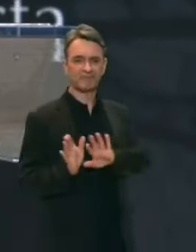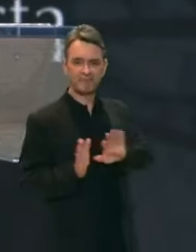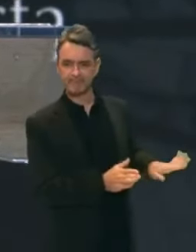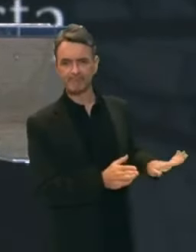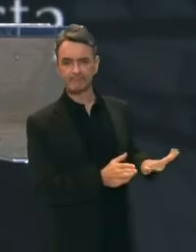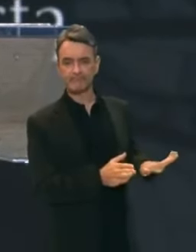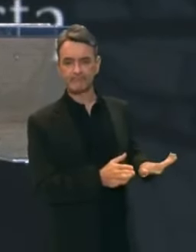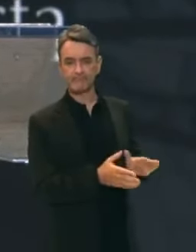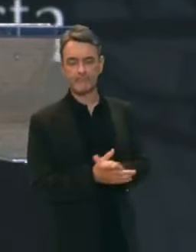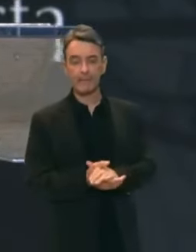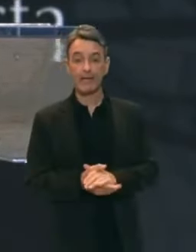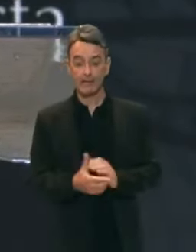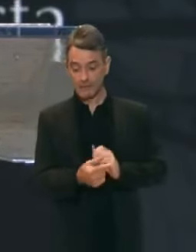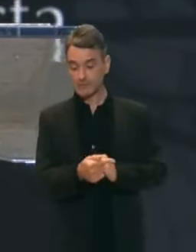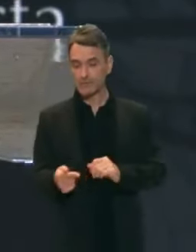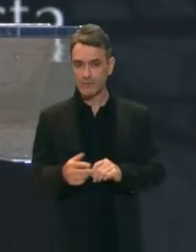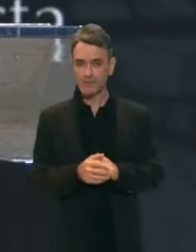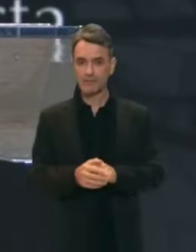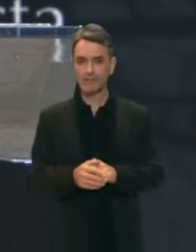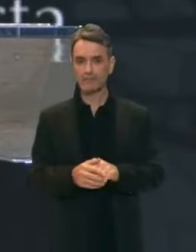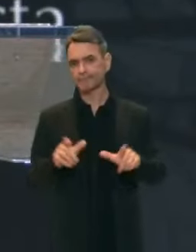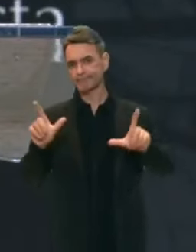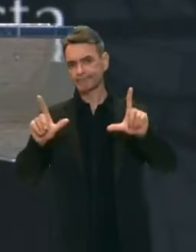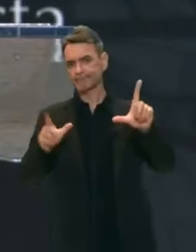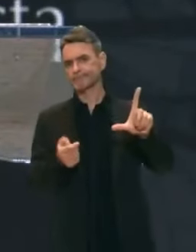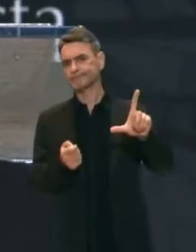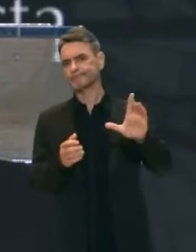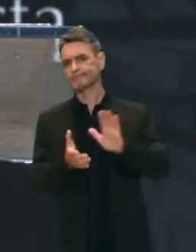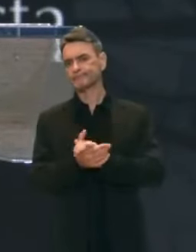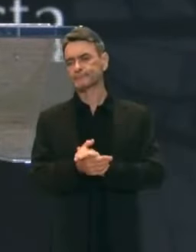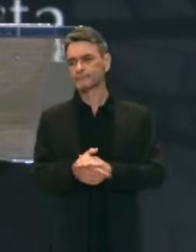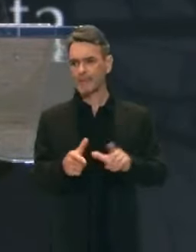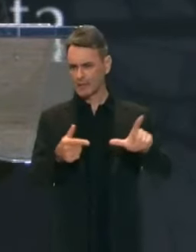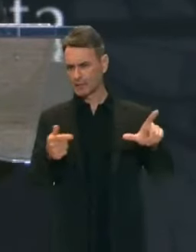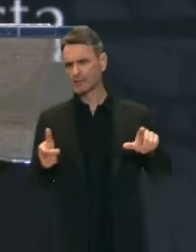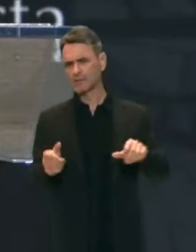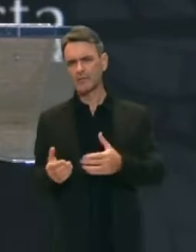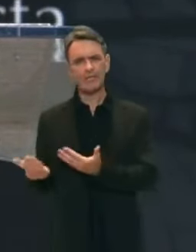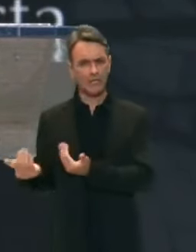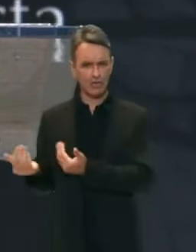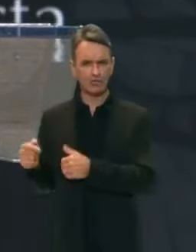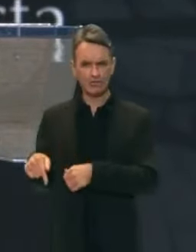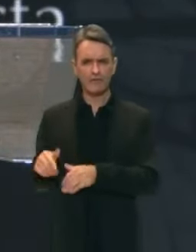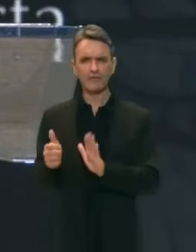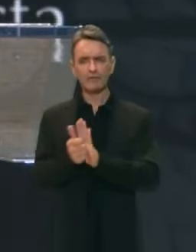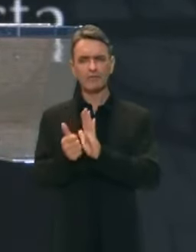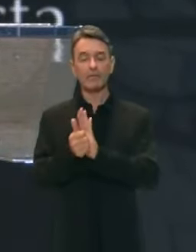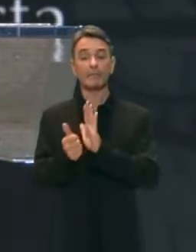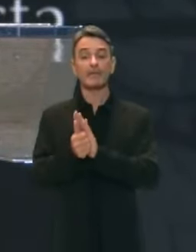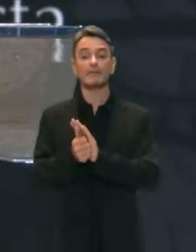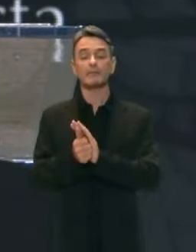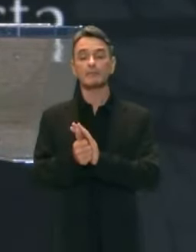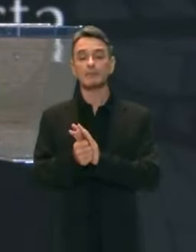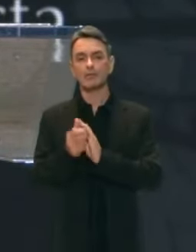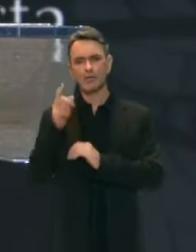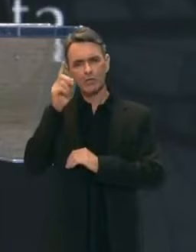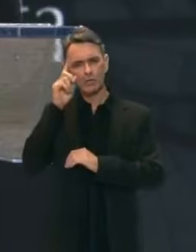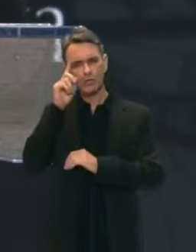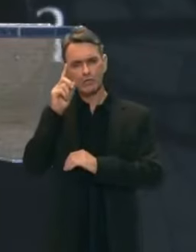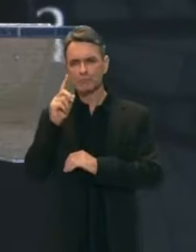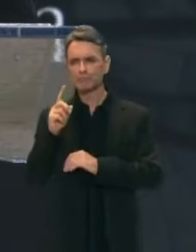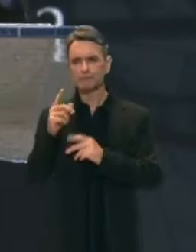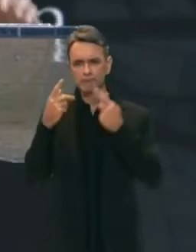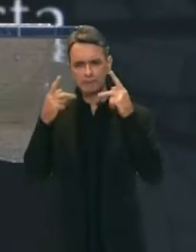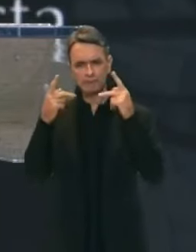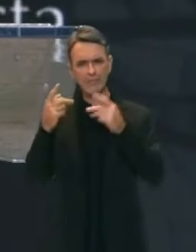casa, assistindo uma semana que teve aqui da juventude, todo dia tinha um jovem pregando. Na segunda-feira